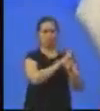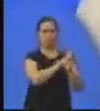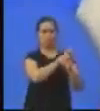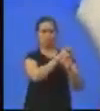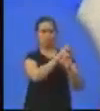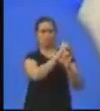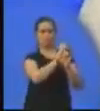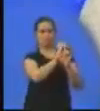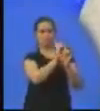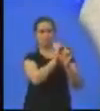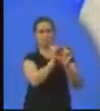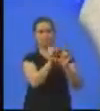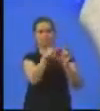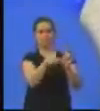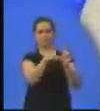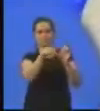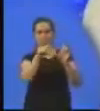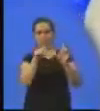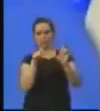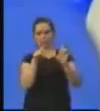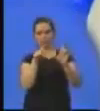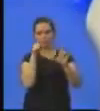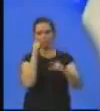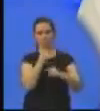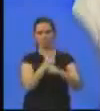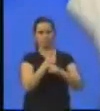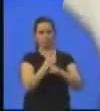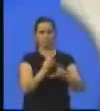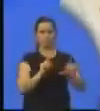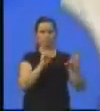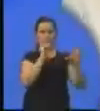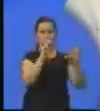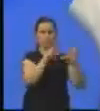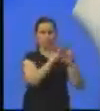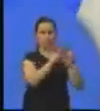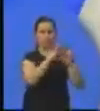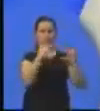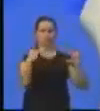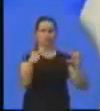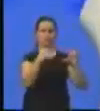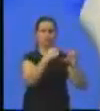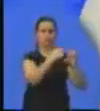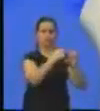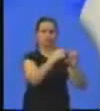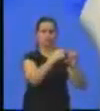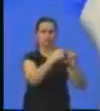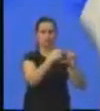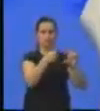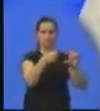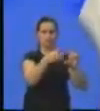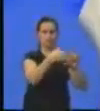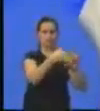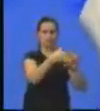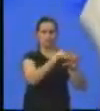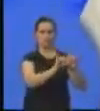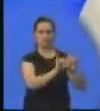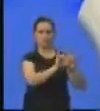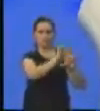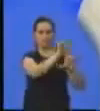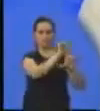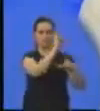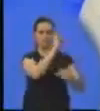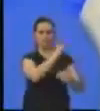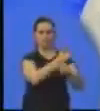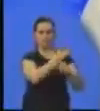marquei o valor de x, eu pego a projeção disso no eixo y, e eu encontro a